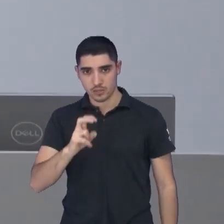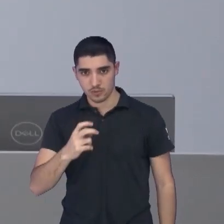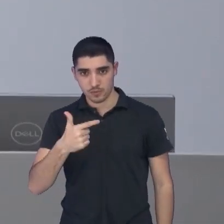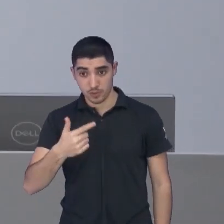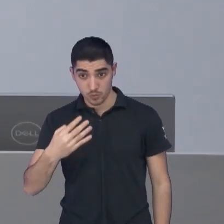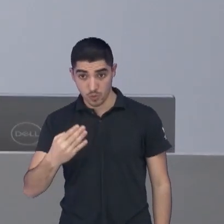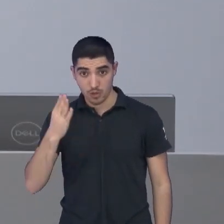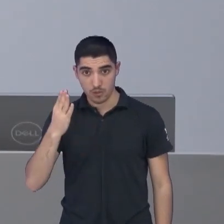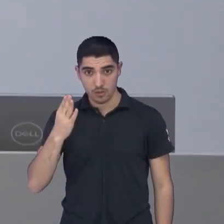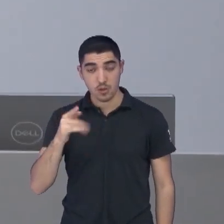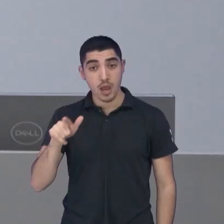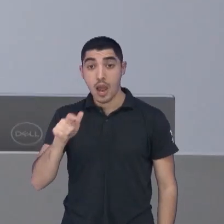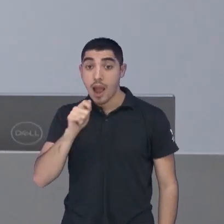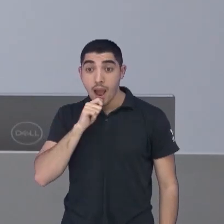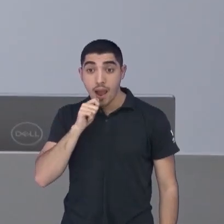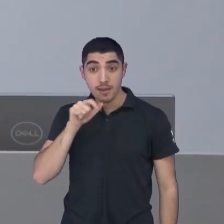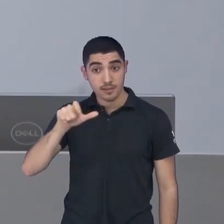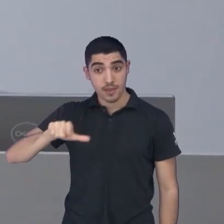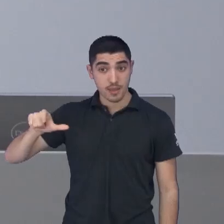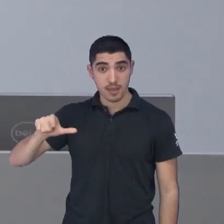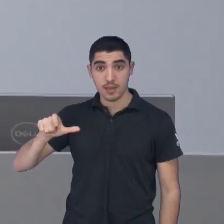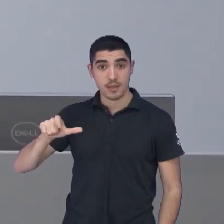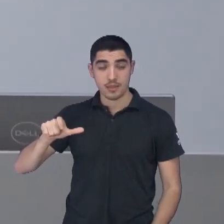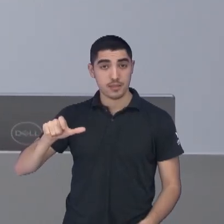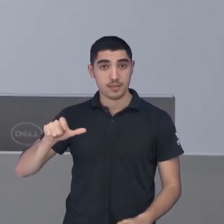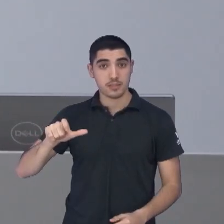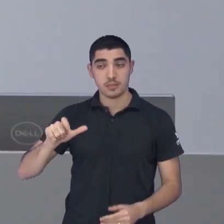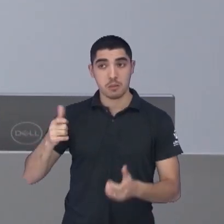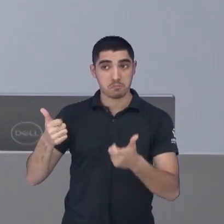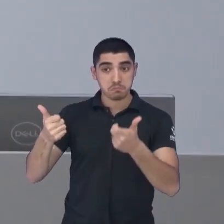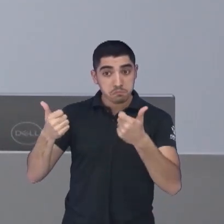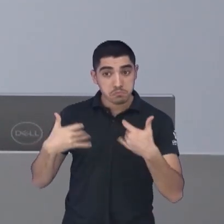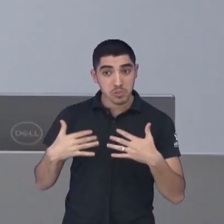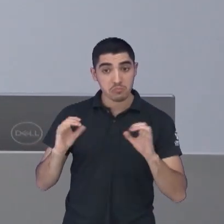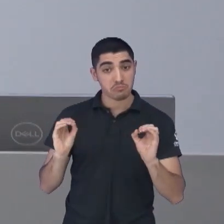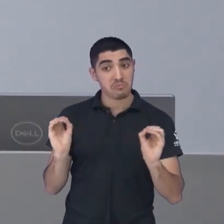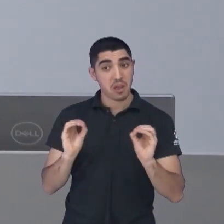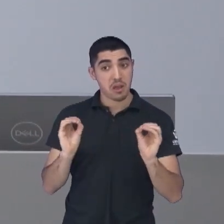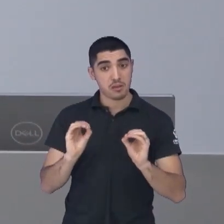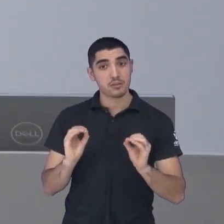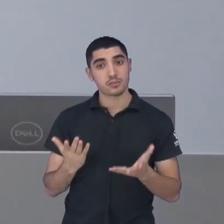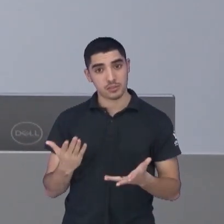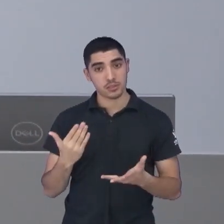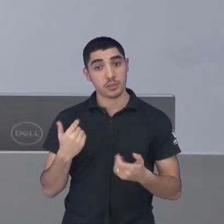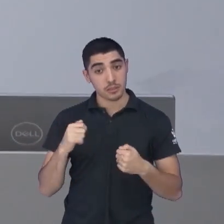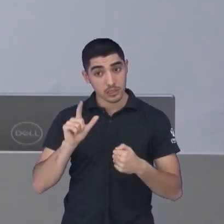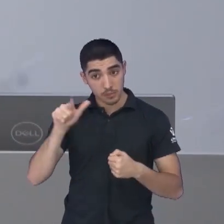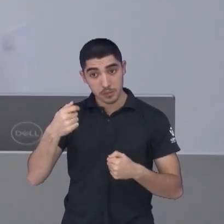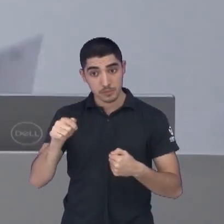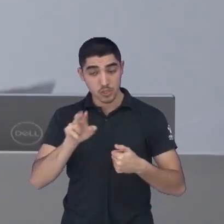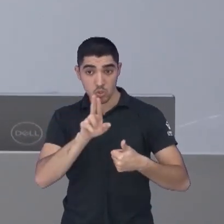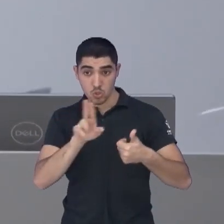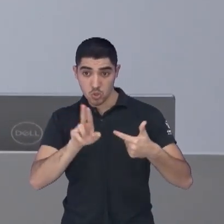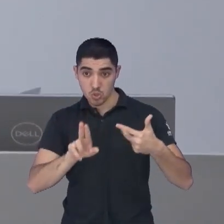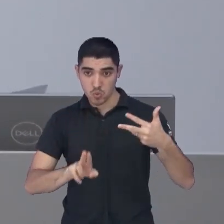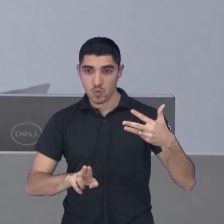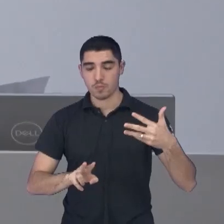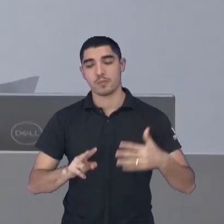parecer ainda, tá bom? Então, o processo lá na frente, eu estou dando um prazo, depois eu tenho que nomear outro vereador ad